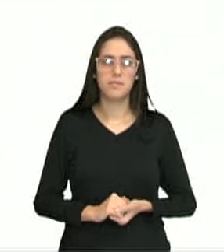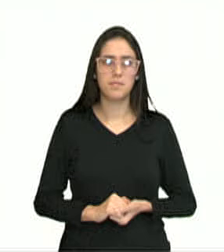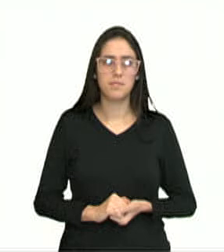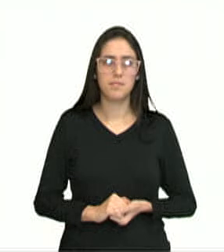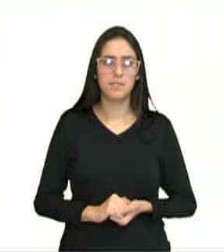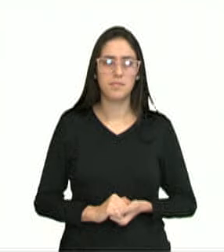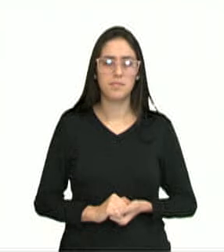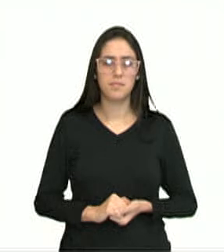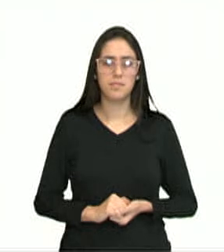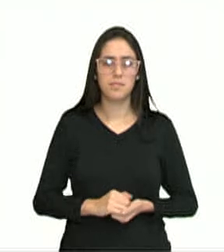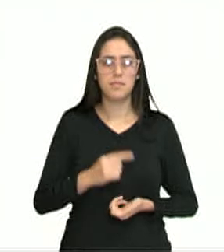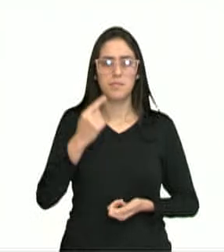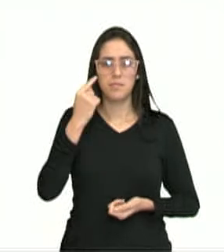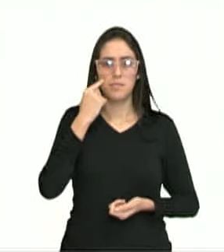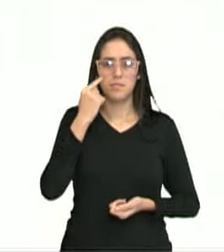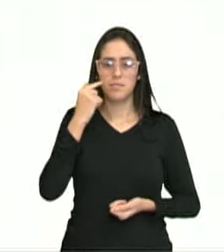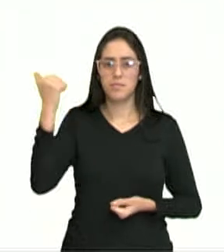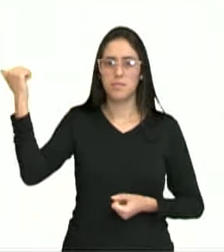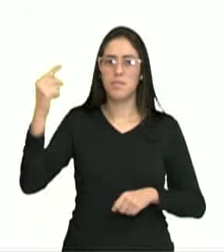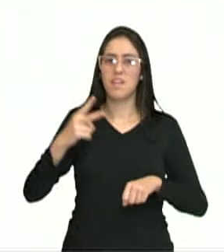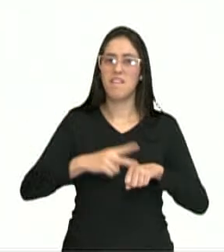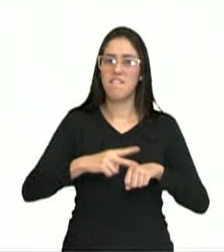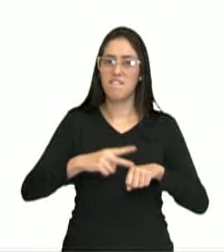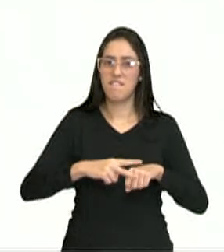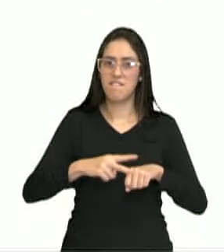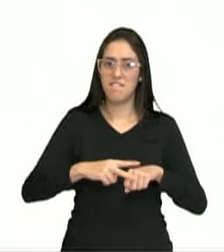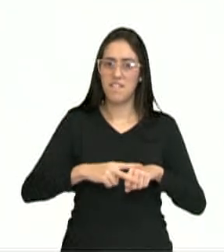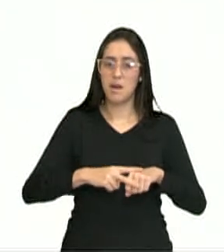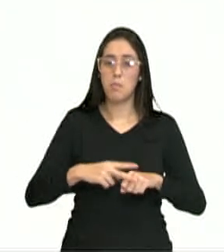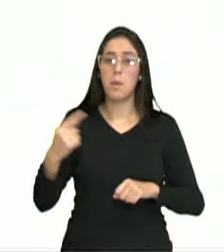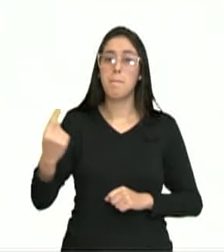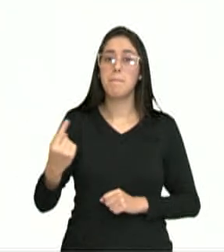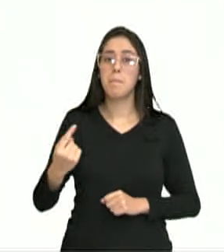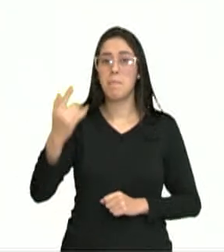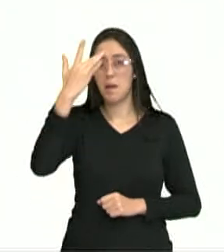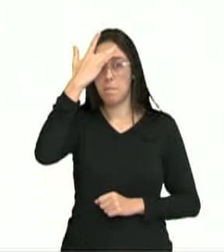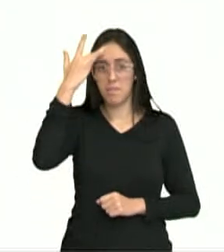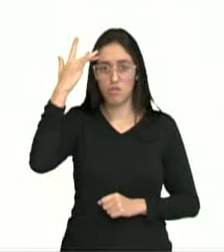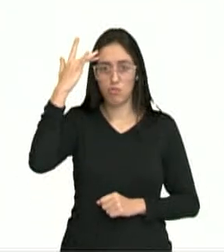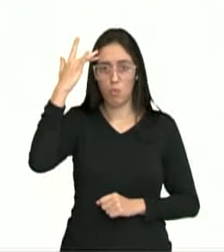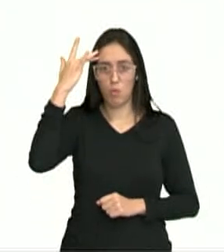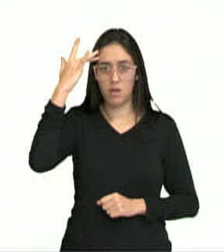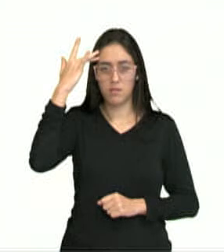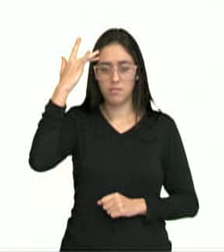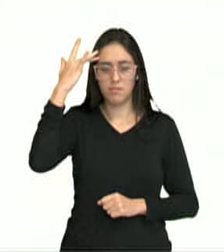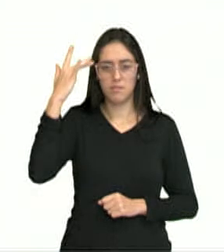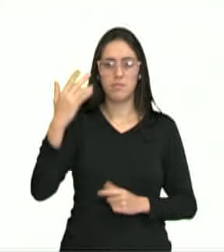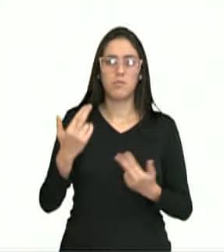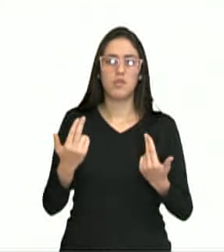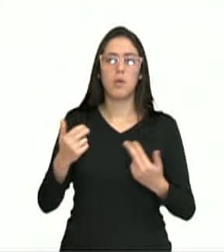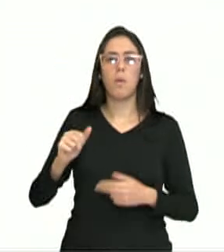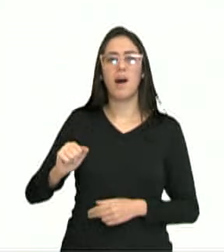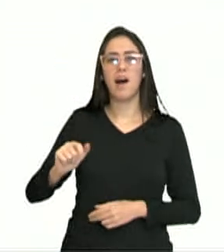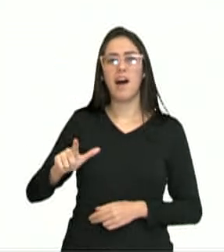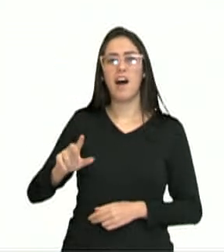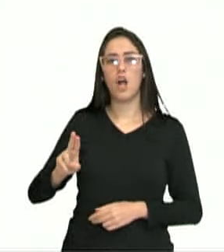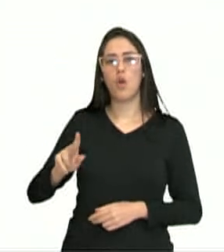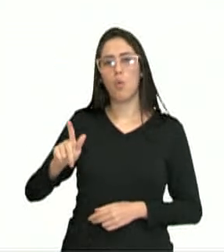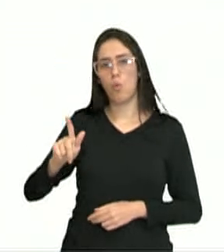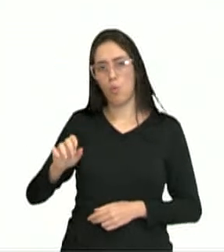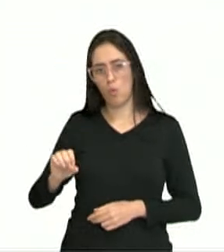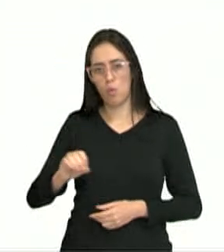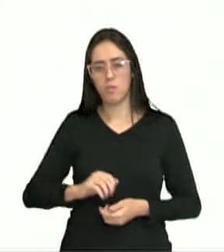Alquilo, ou seja, o verbo conjugado em primeira pessoa, como se fosse alugo, só que tem em